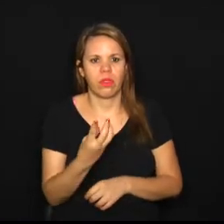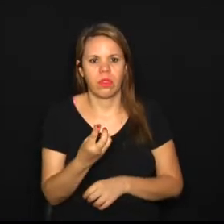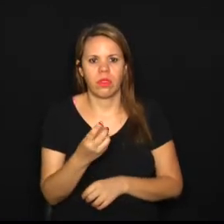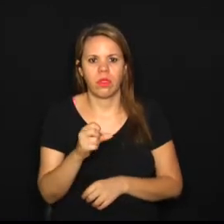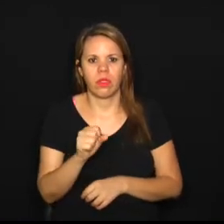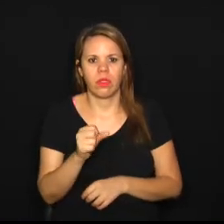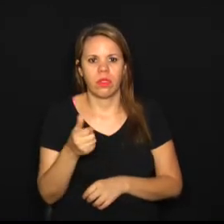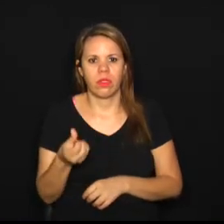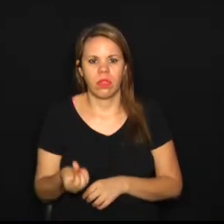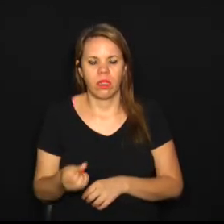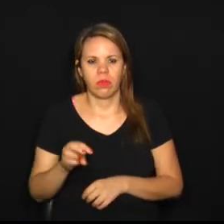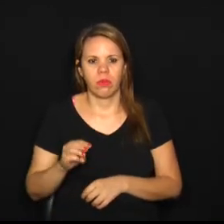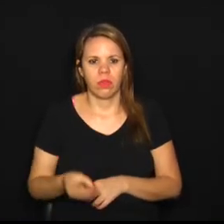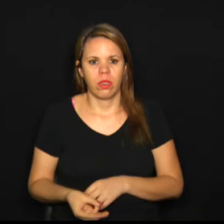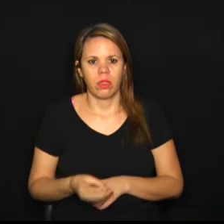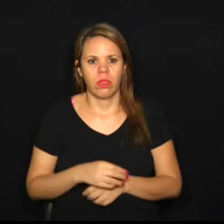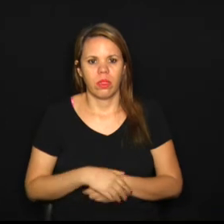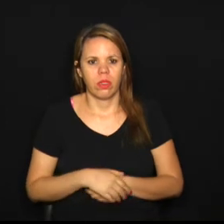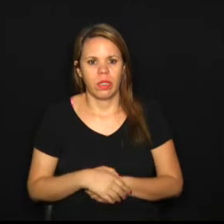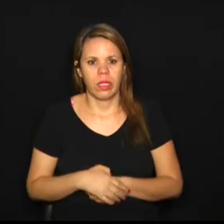2.486.000.000, foram empenhados